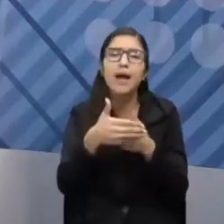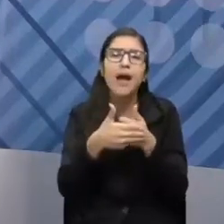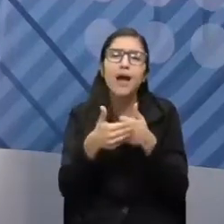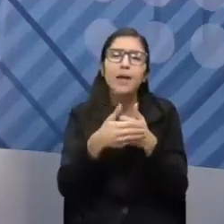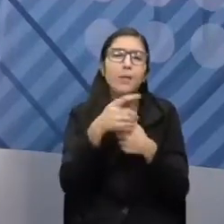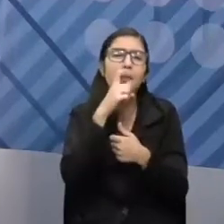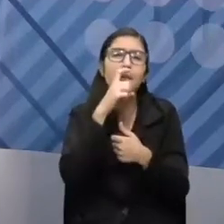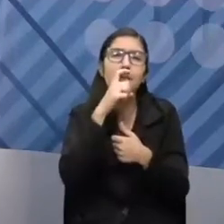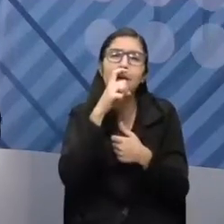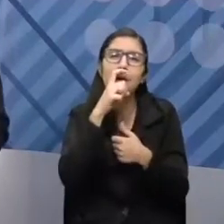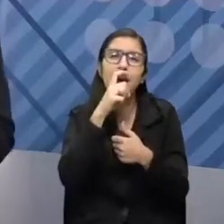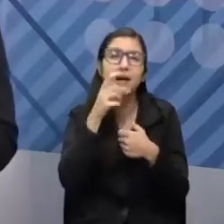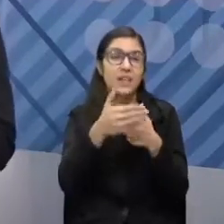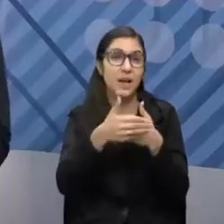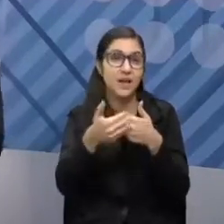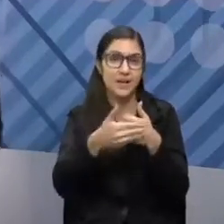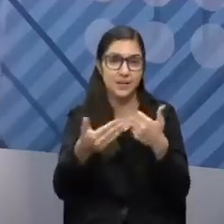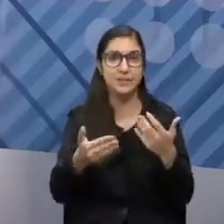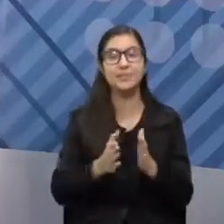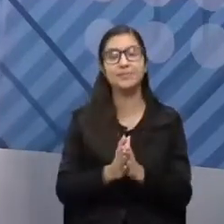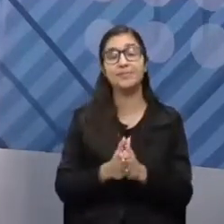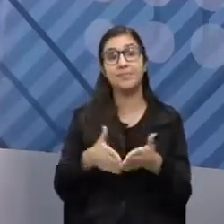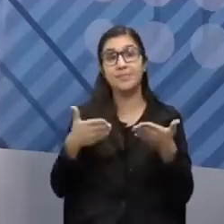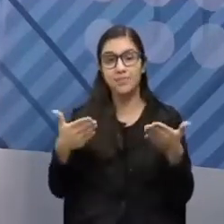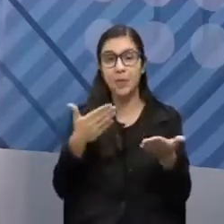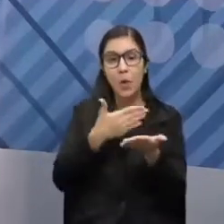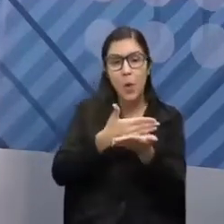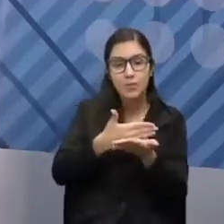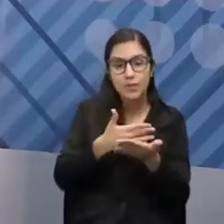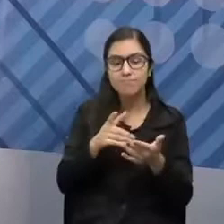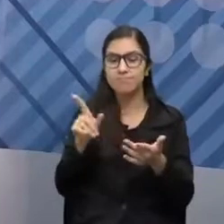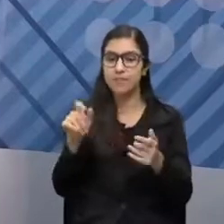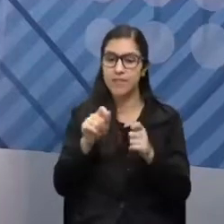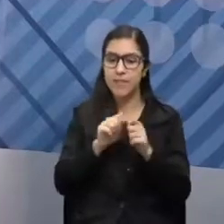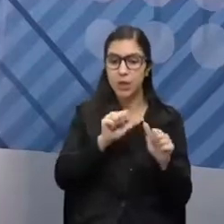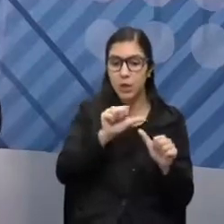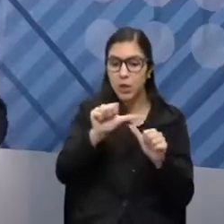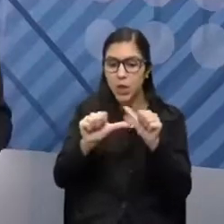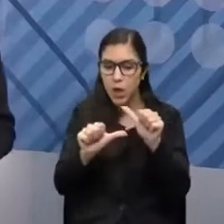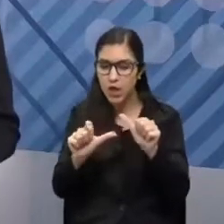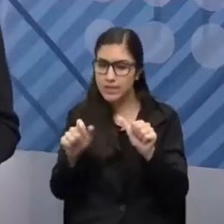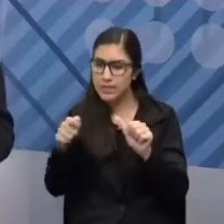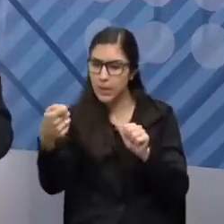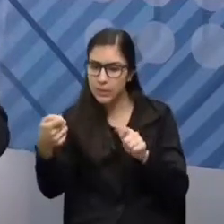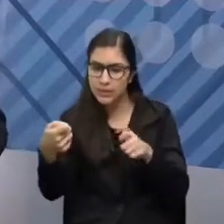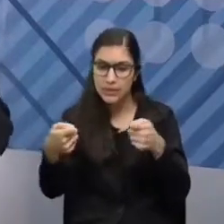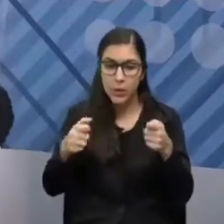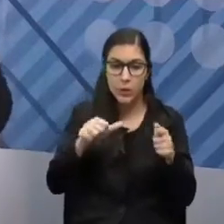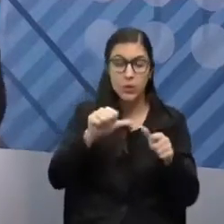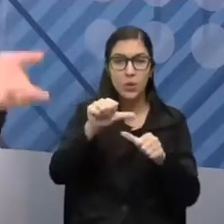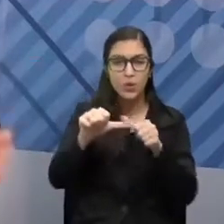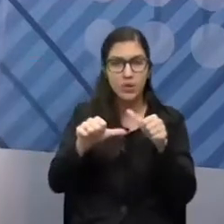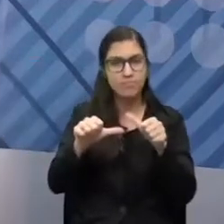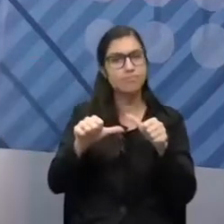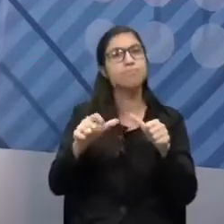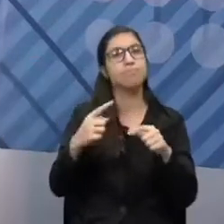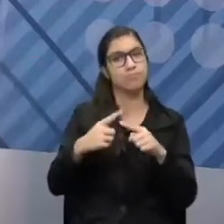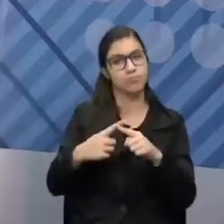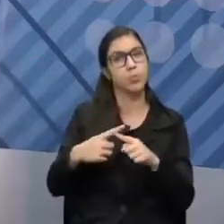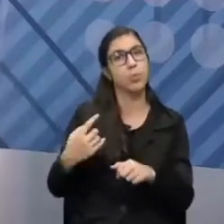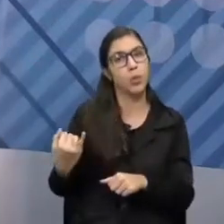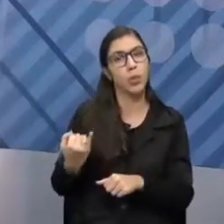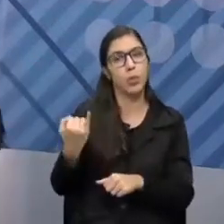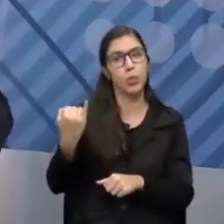carinhoso, né? De falar com o pai dele. Então, nós começamos a trocar, fazer essas trocas extremamente